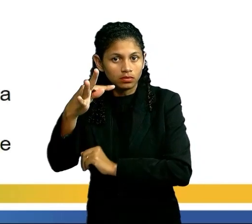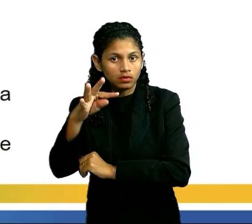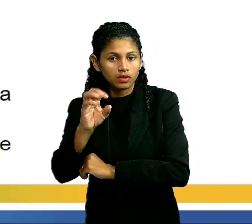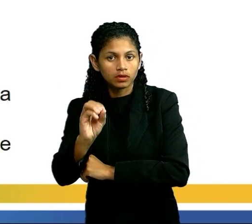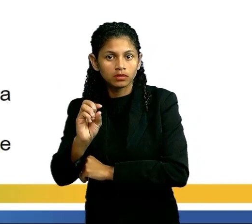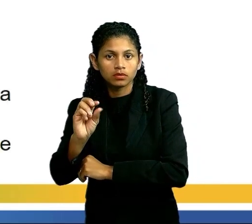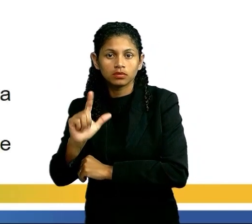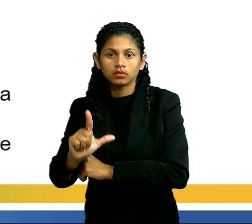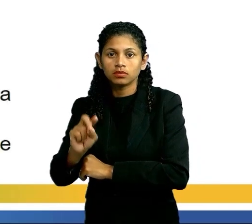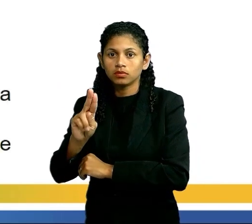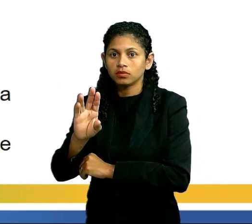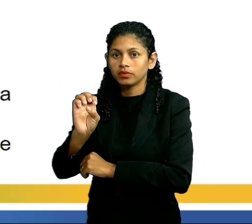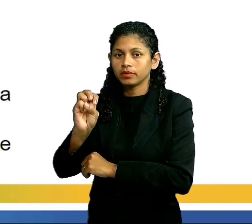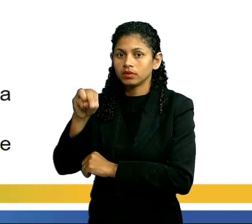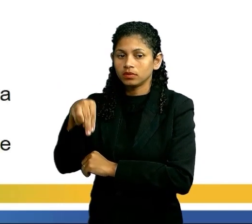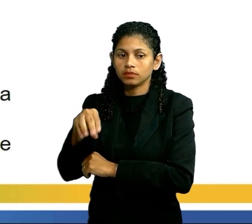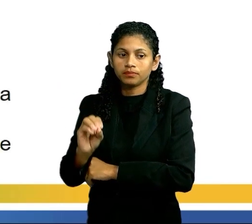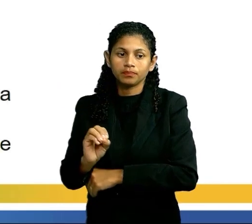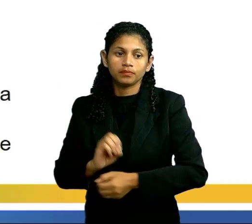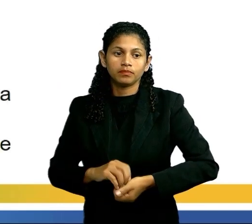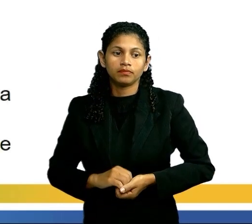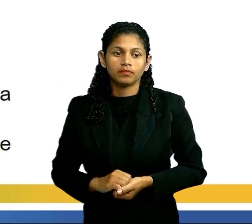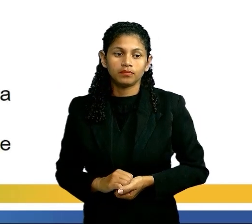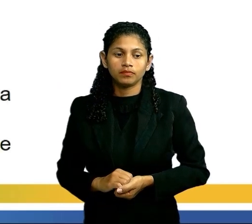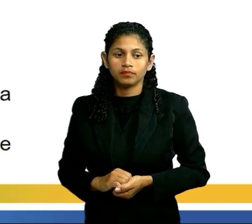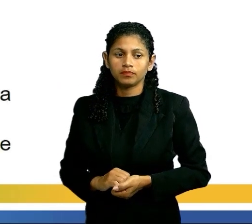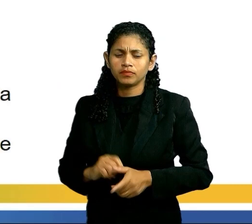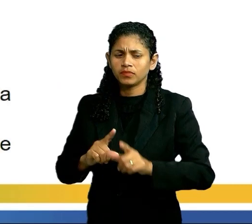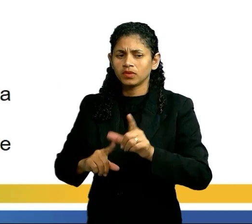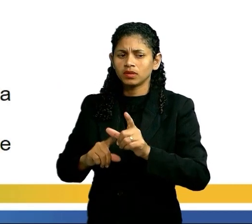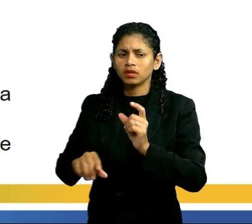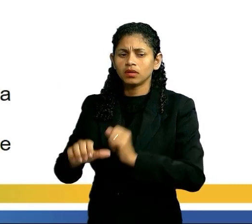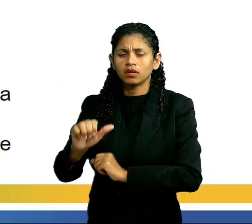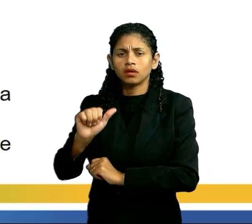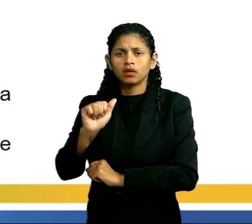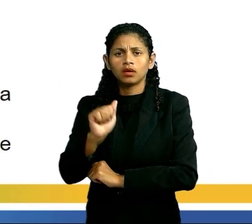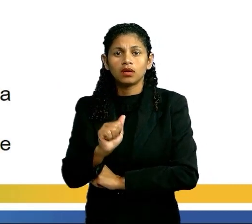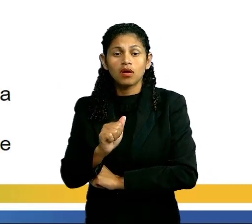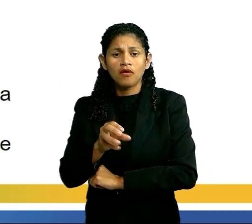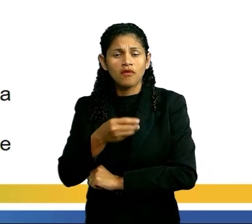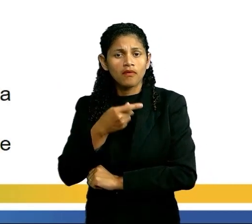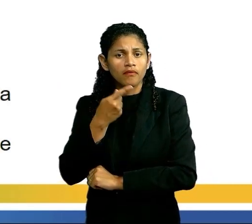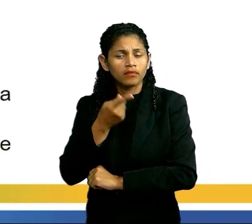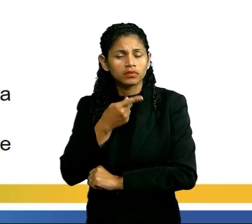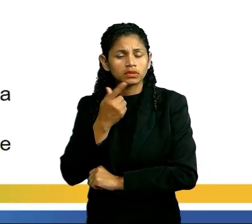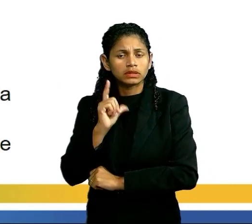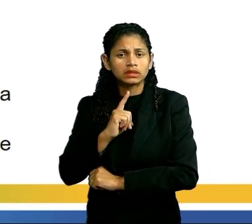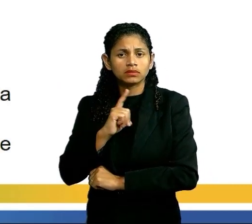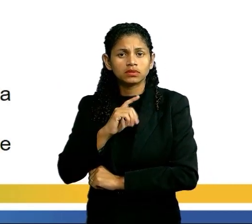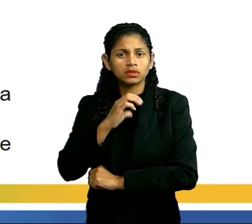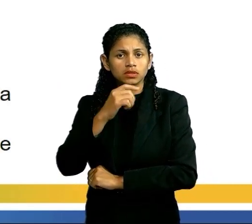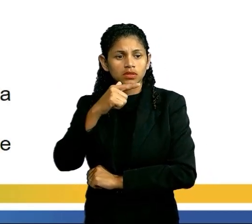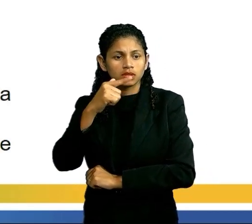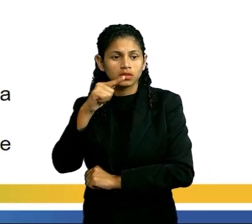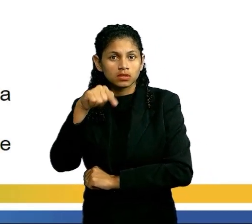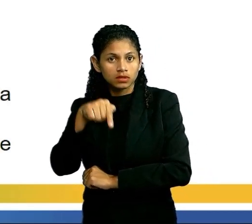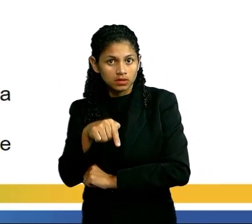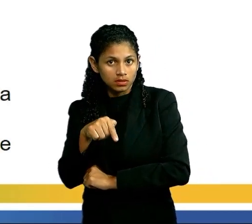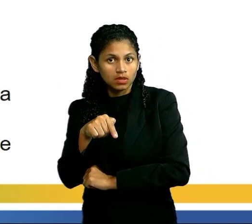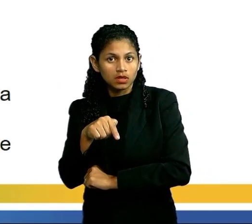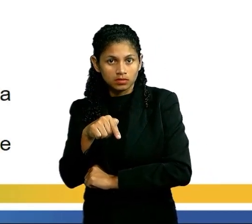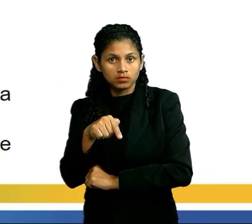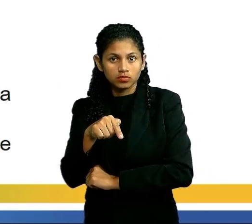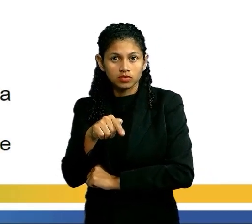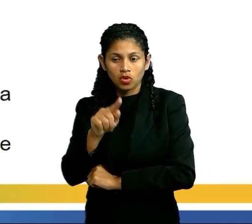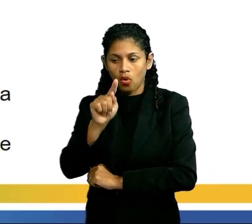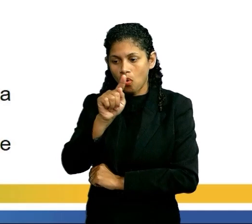as alternativas. Então na alternativa A diz que tem 7 carbonos formando um ciclo. Não são 7,